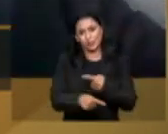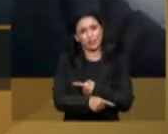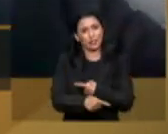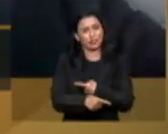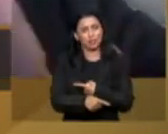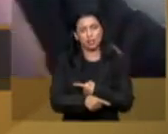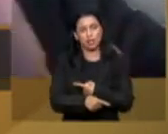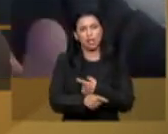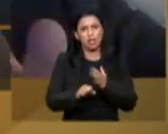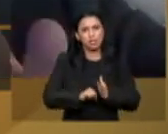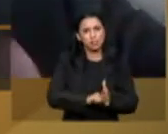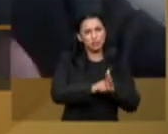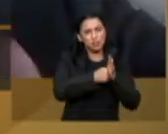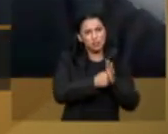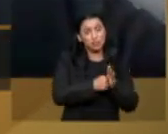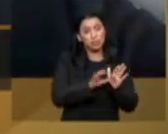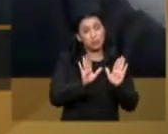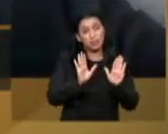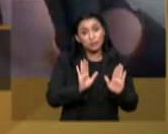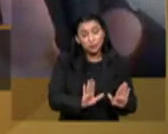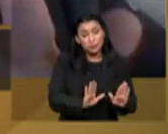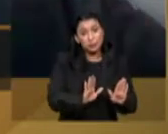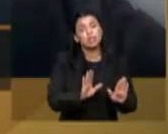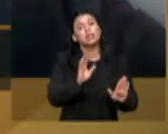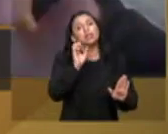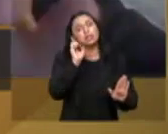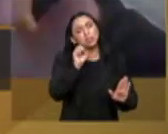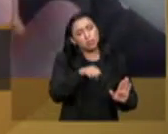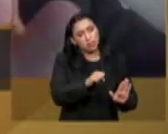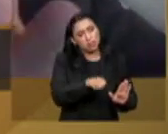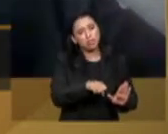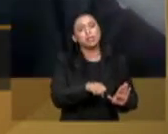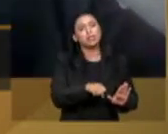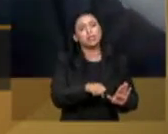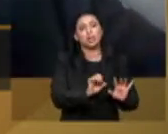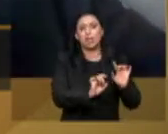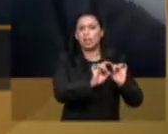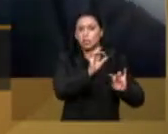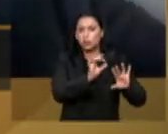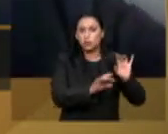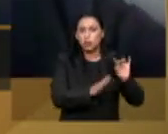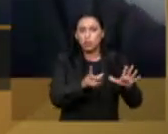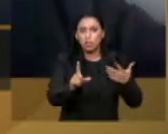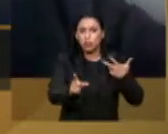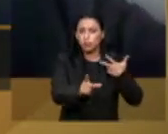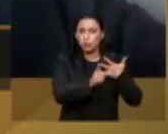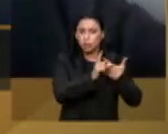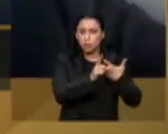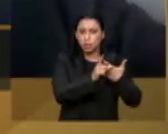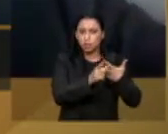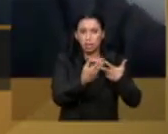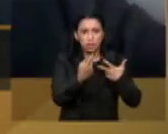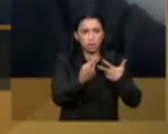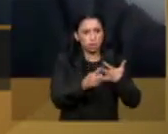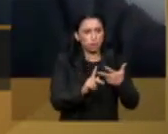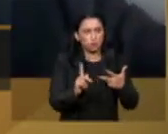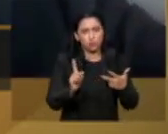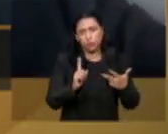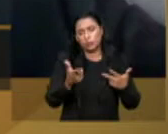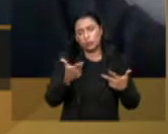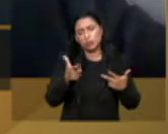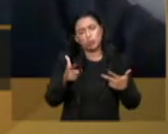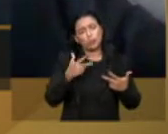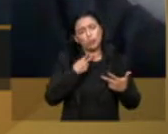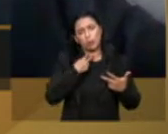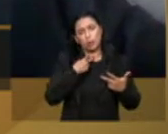Aquelas vedações são o espaço que sim, é exclusivo do Legislativo e que seria